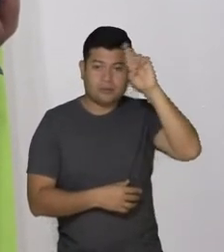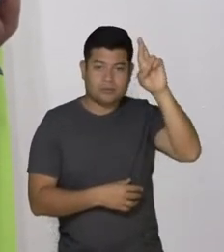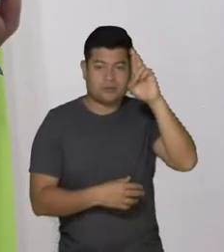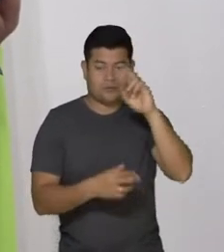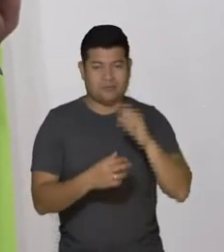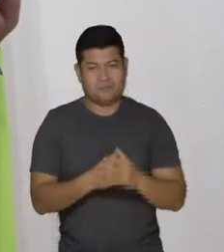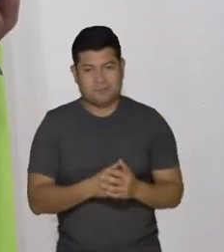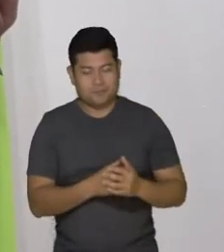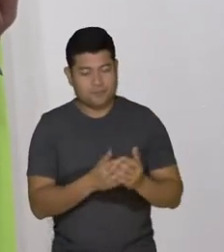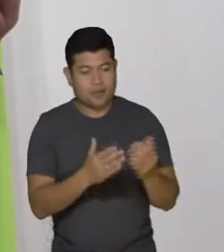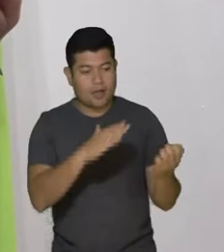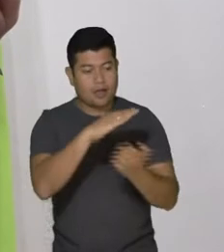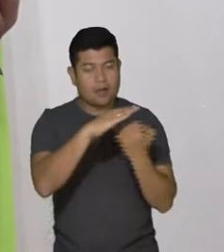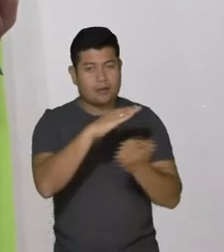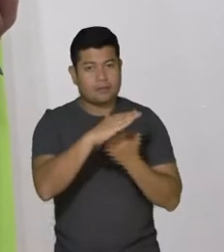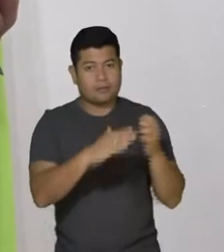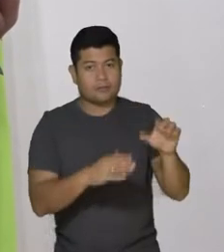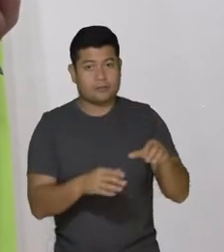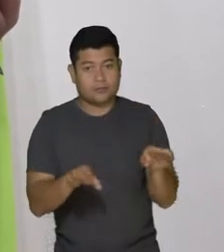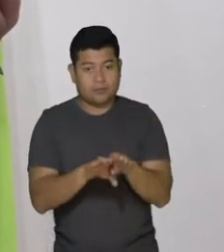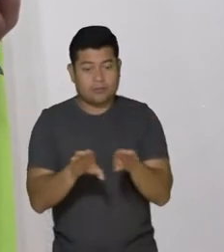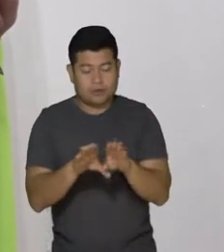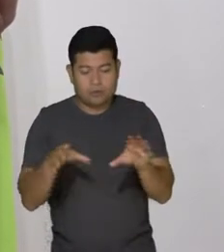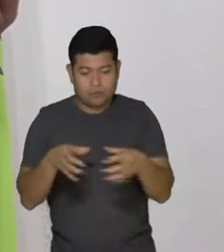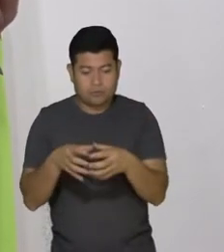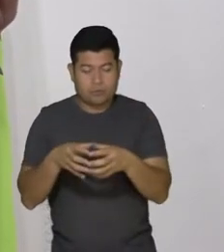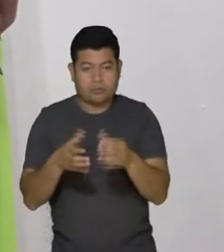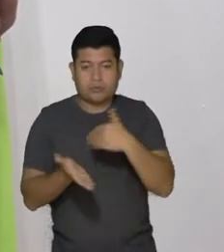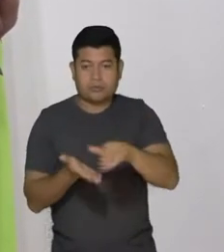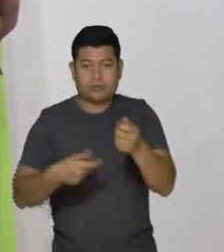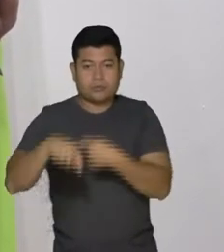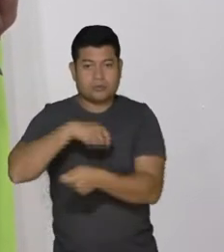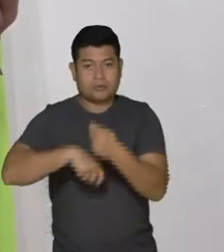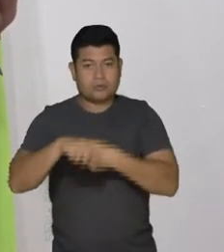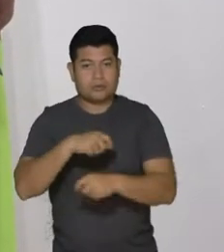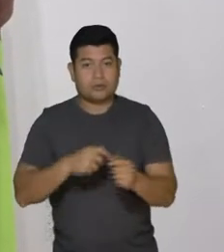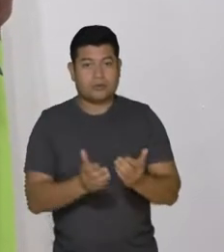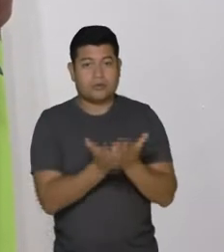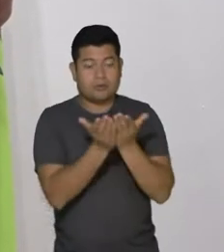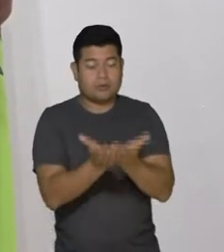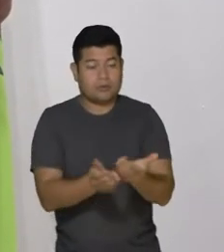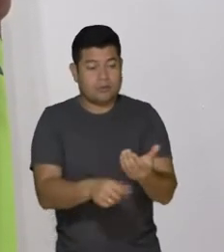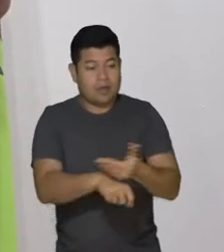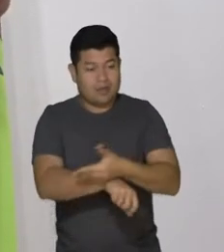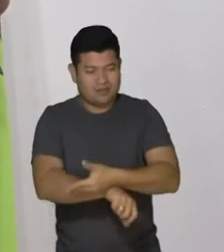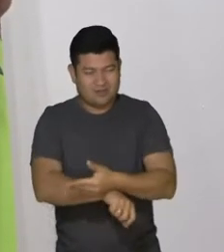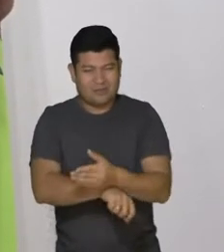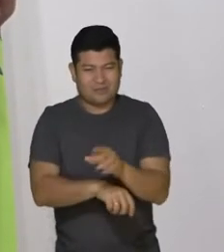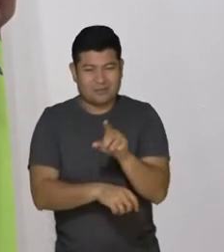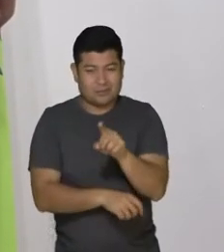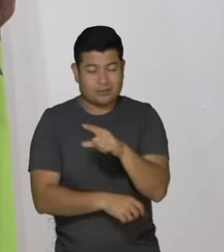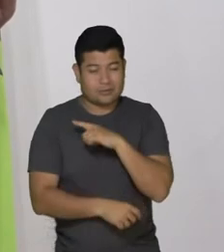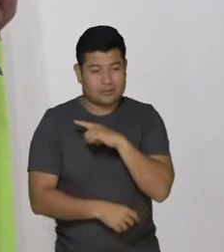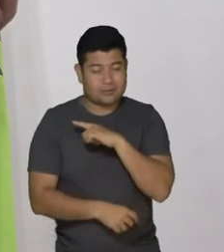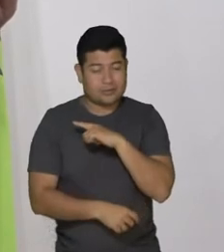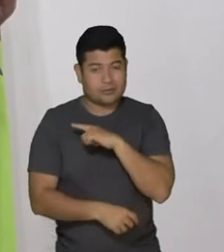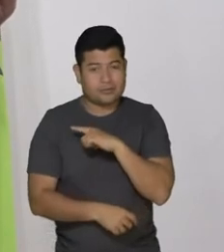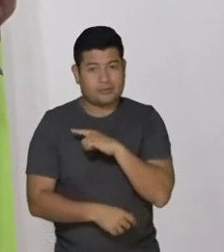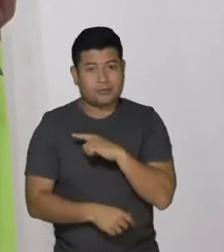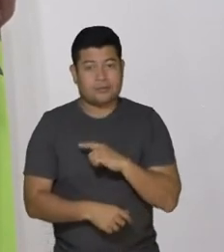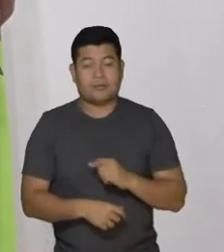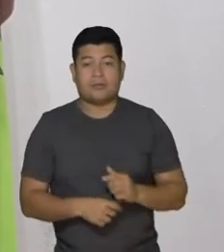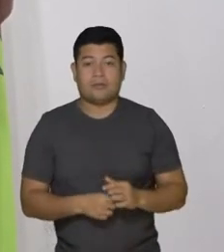da secretaria de administração e do porto de São Francisco do Sul na verdade compuseram um grande grupo